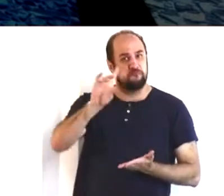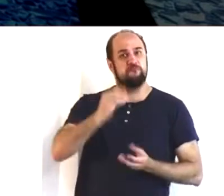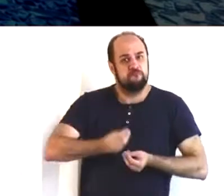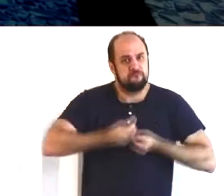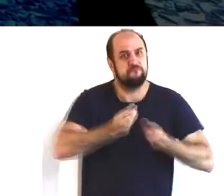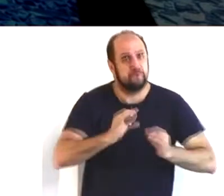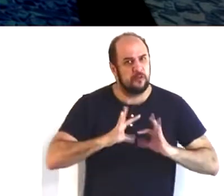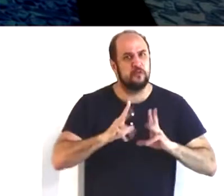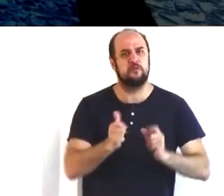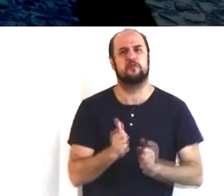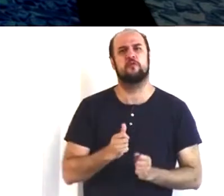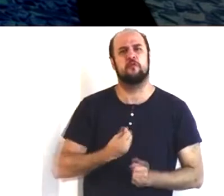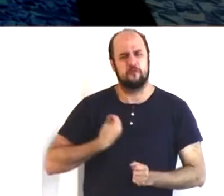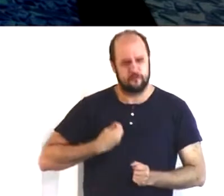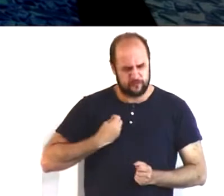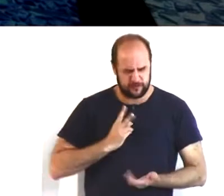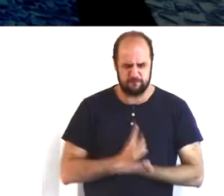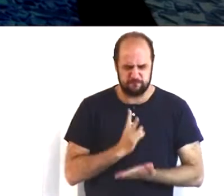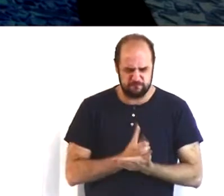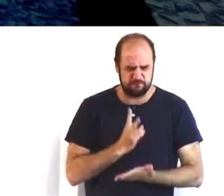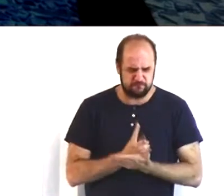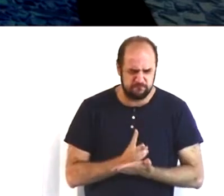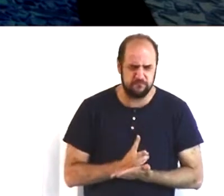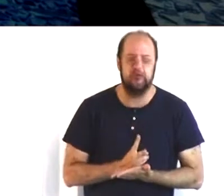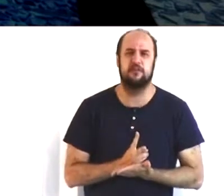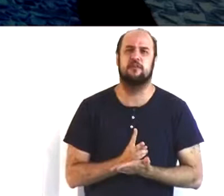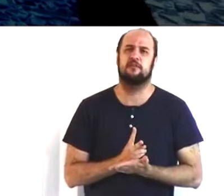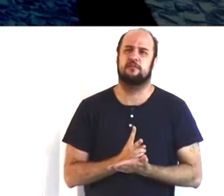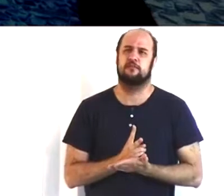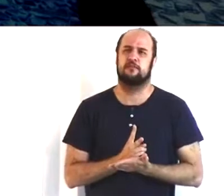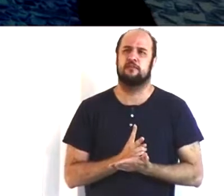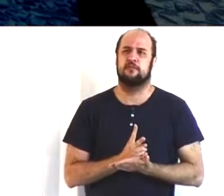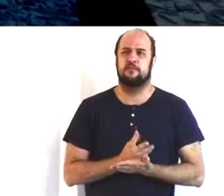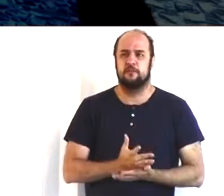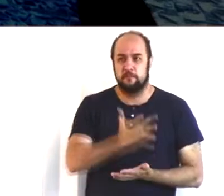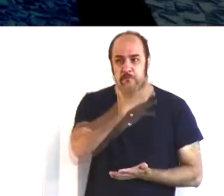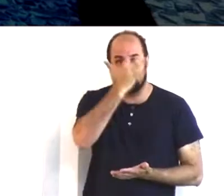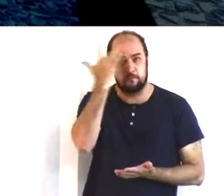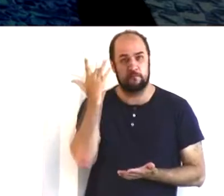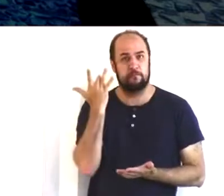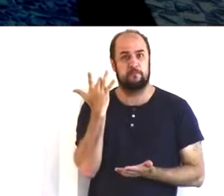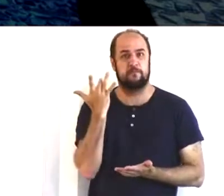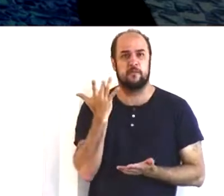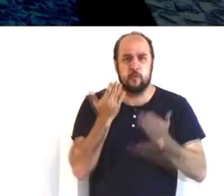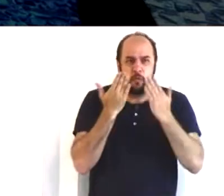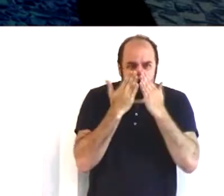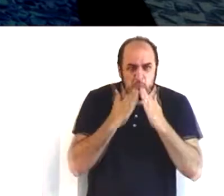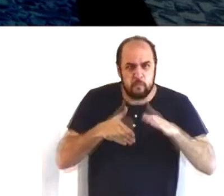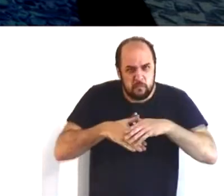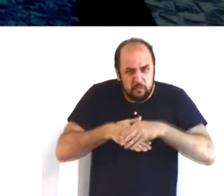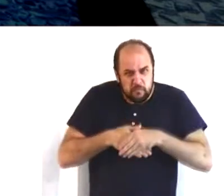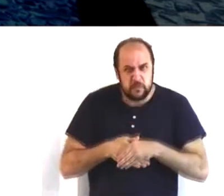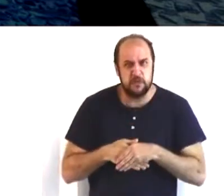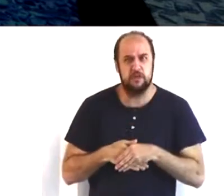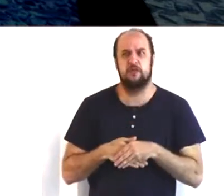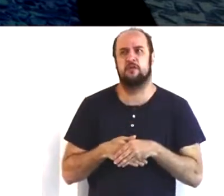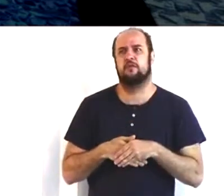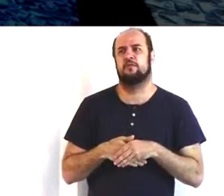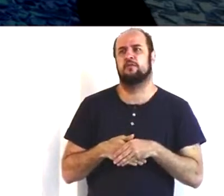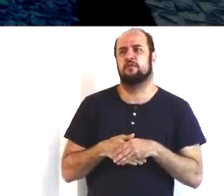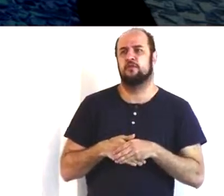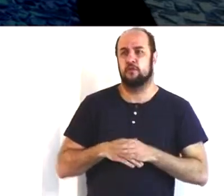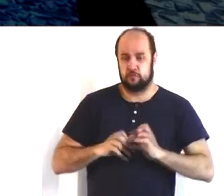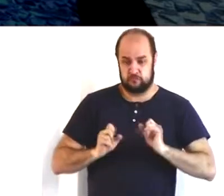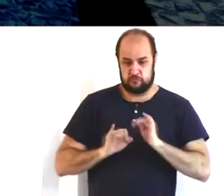em todos os seus caminhos. O irmão, porém, de condição humilde, glorie-se na